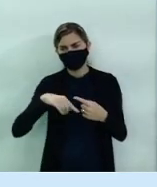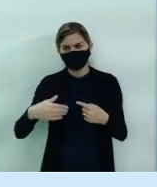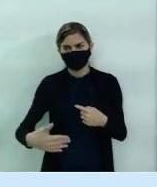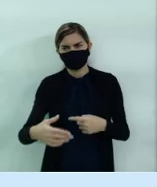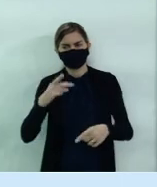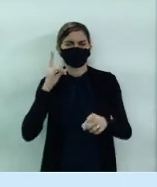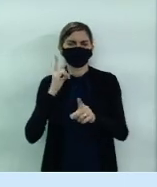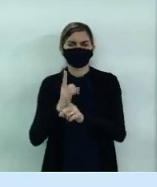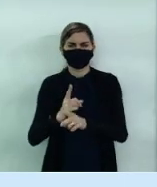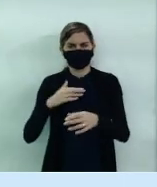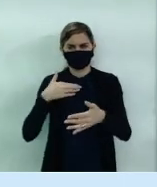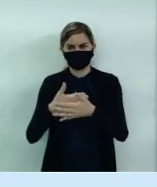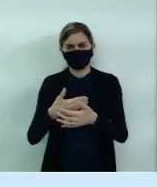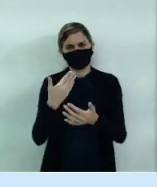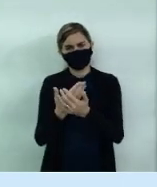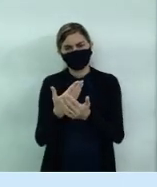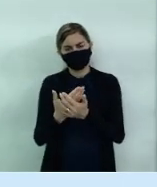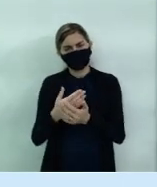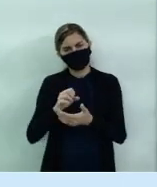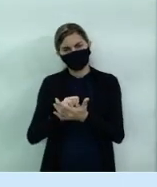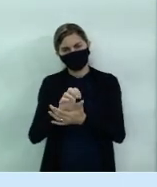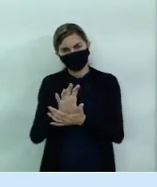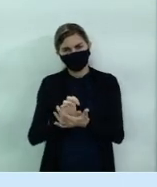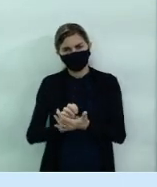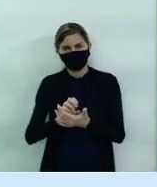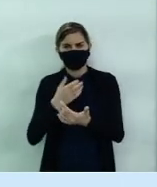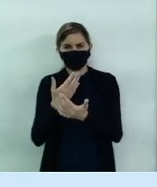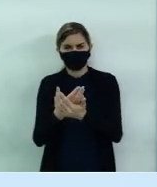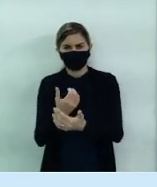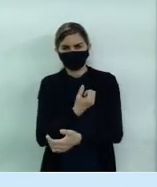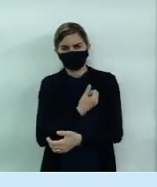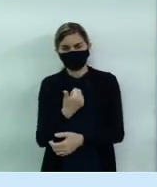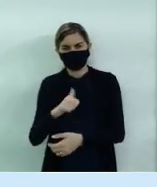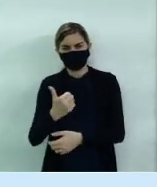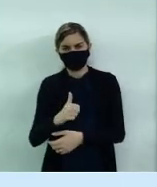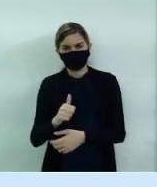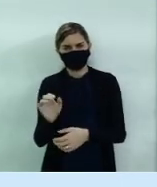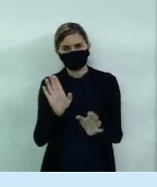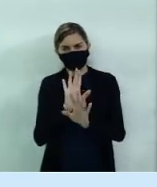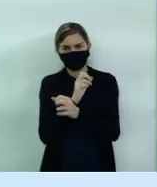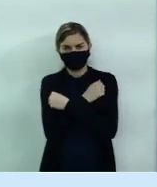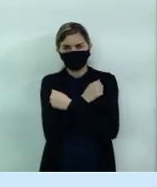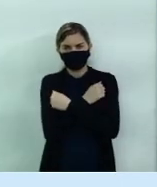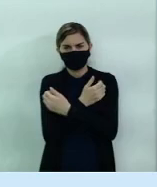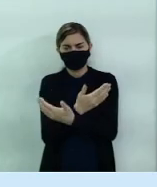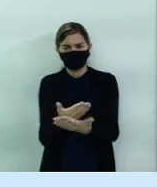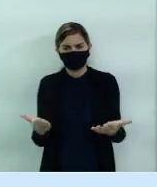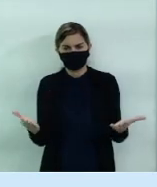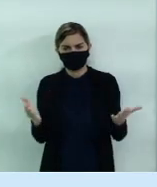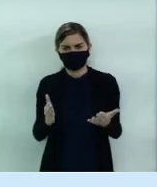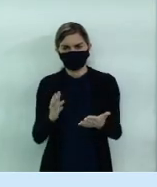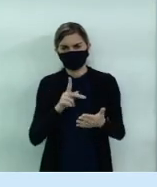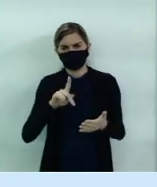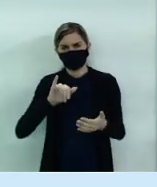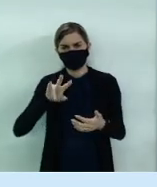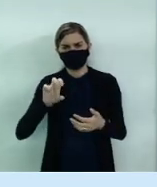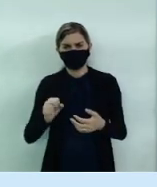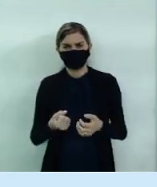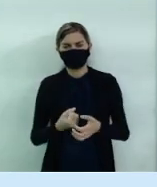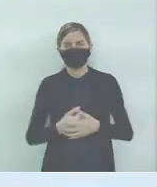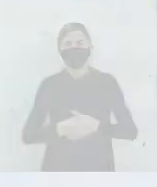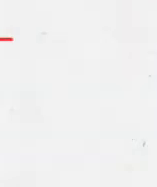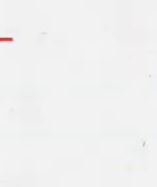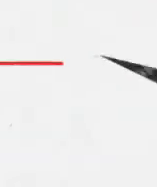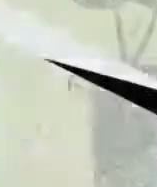nos encontrar na próxima aula do EducaPE, que é a aula de número 11. Um grande abraço aqui do professor Ives Fernando.